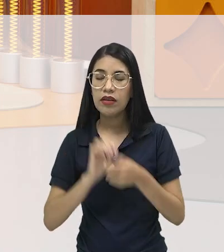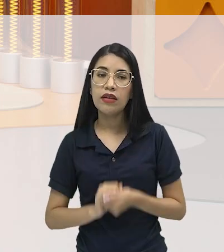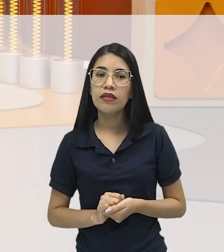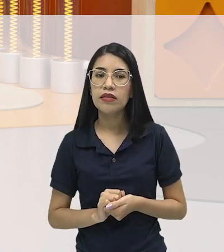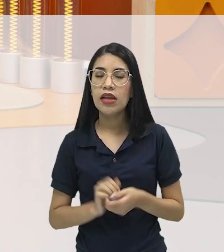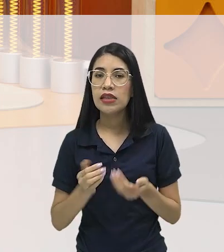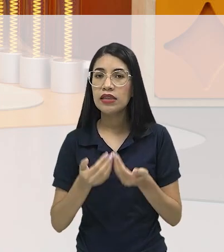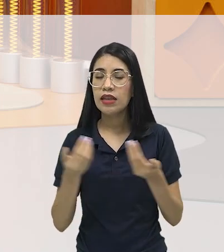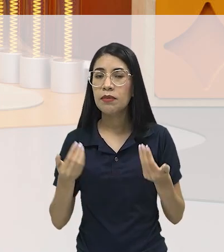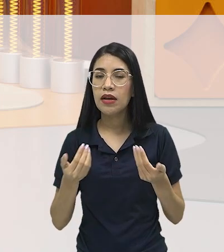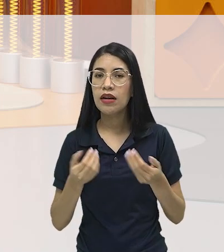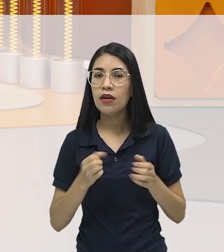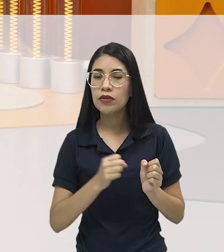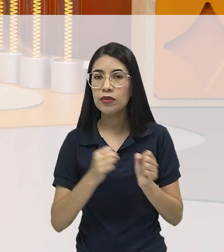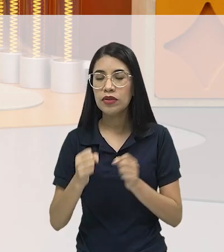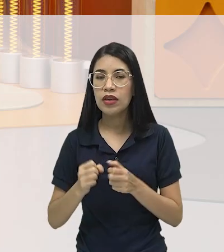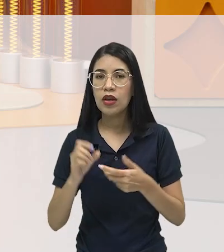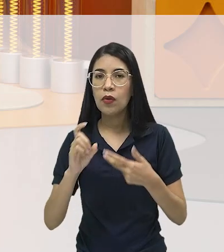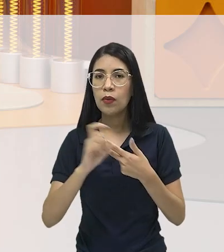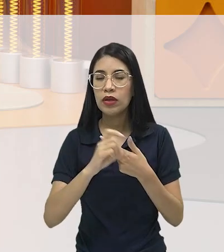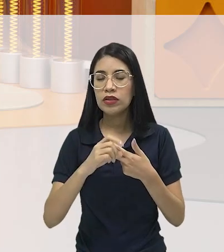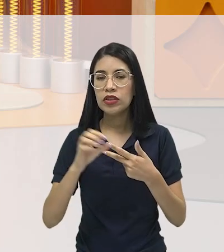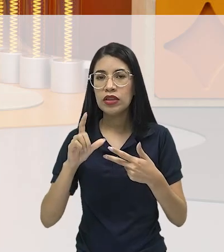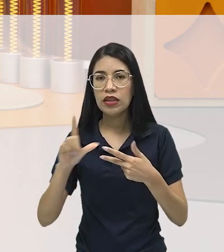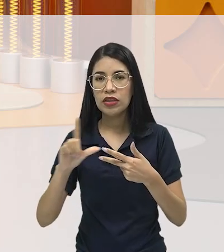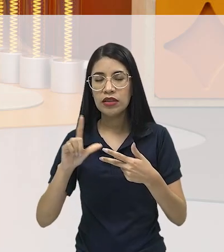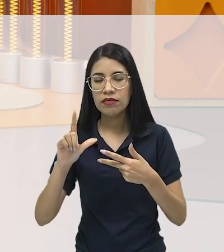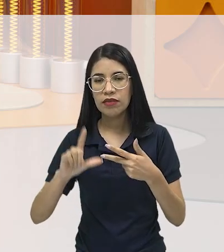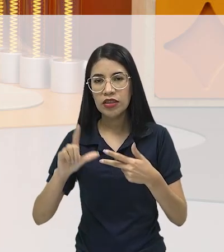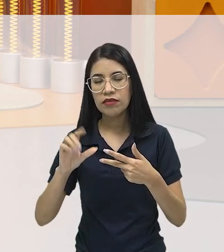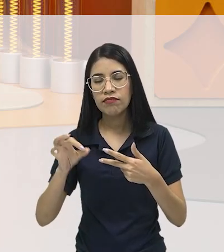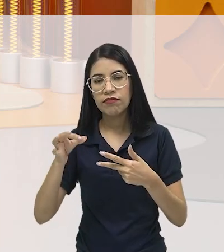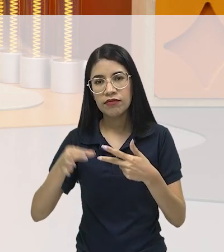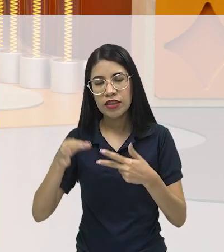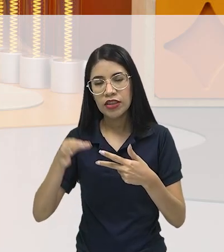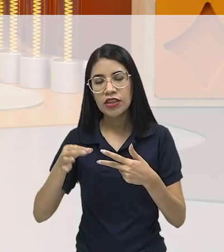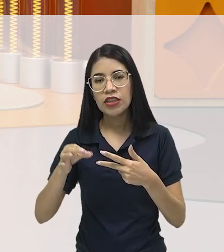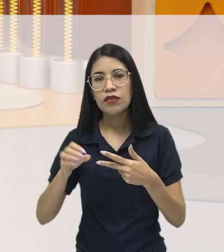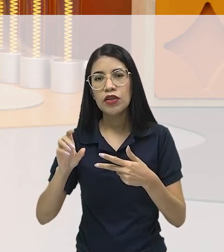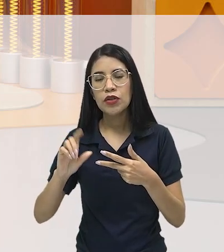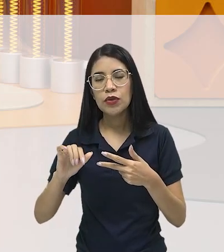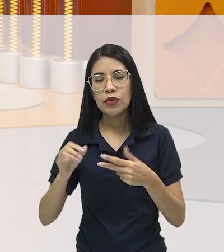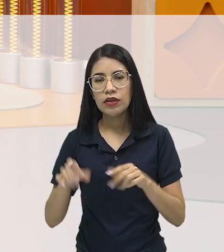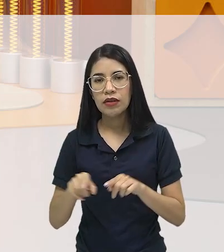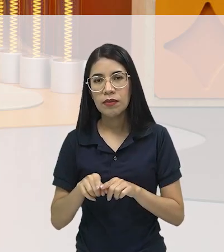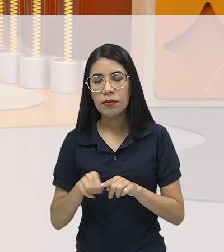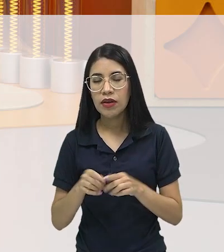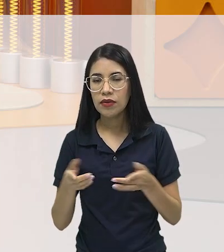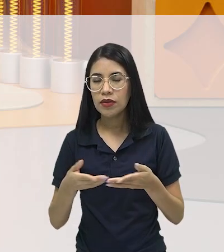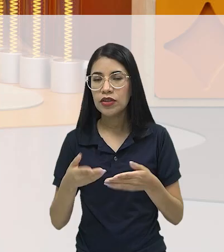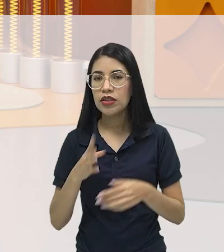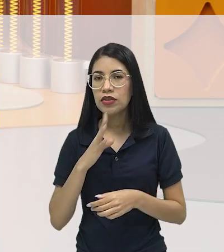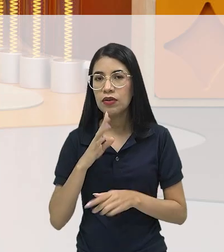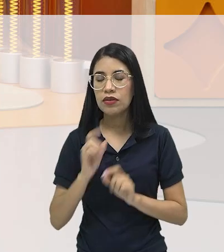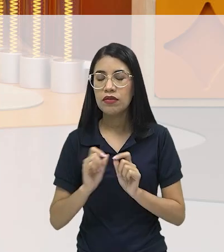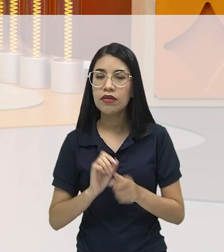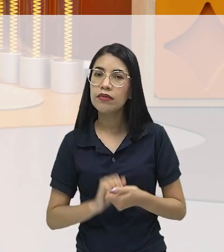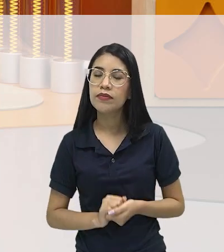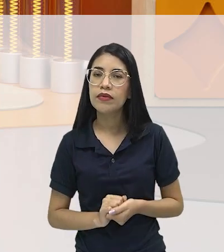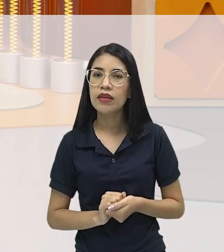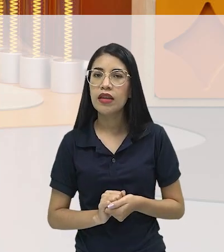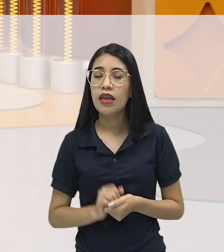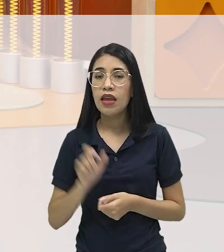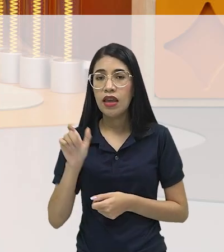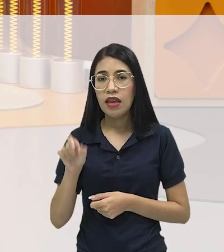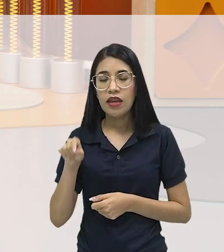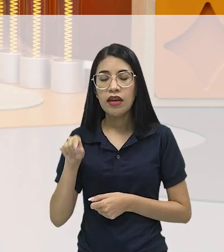separação dos poderes. Então, o executivo, o legislativo, o judiciário, tal qual nós conhecemos hoje, foi ideia desse pensador